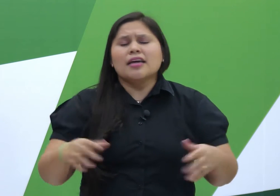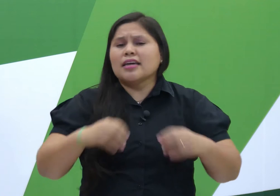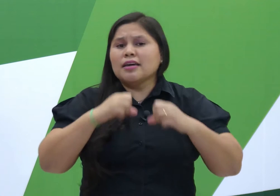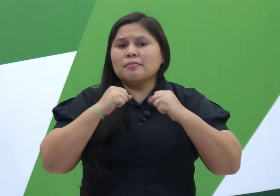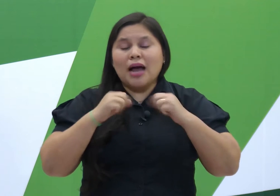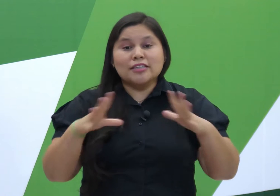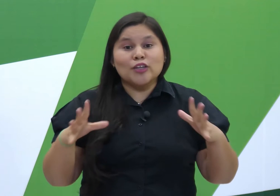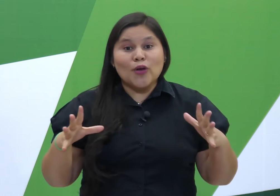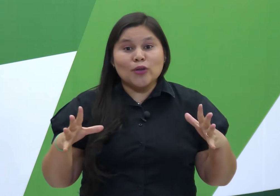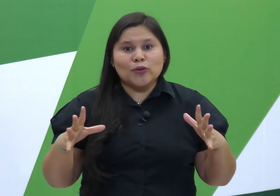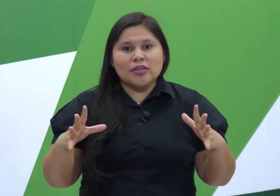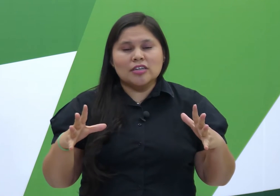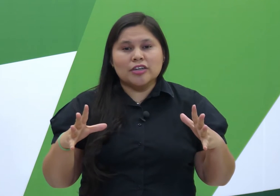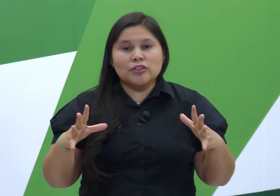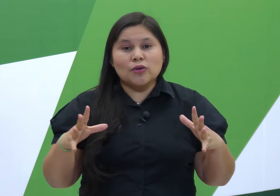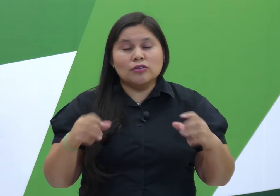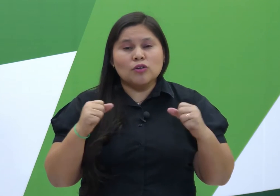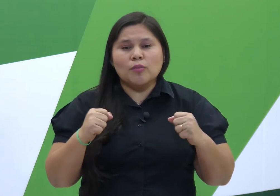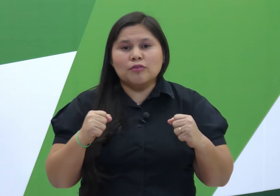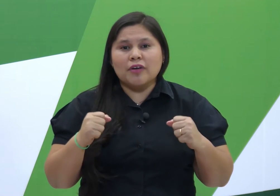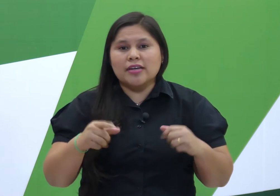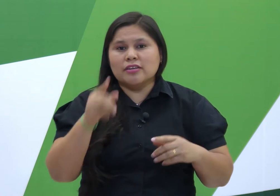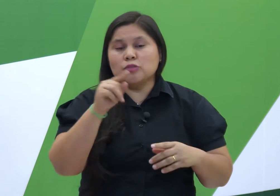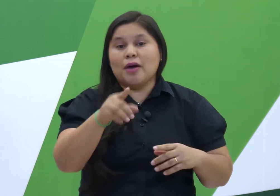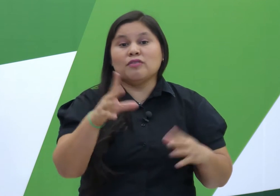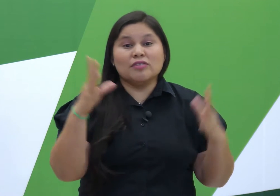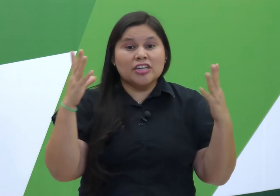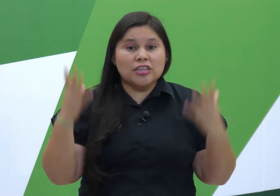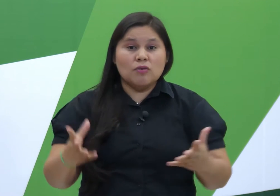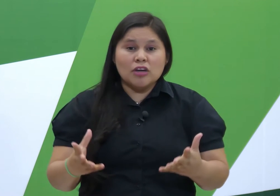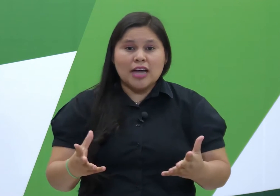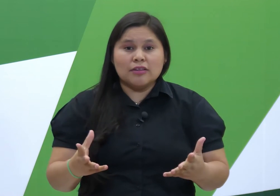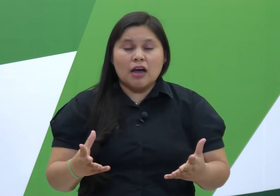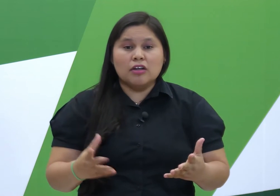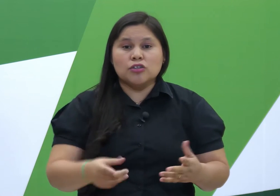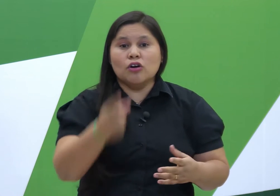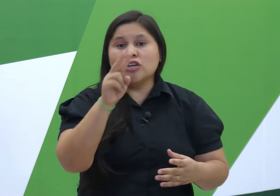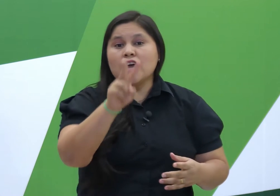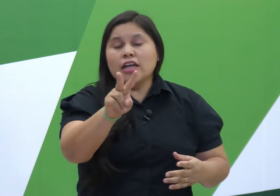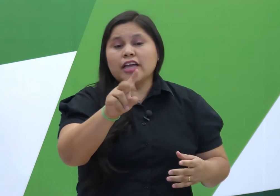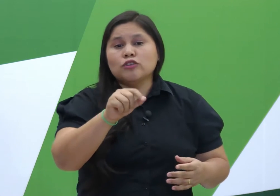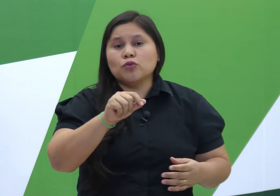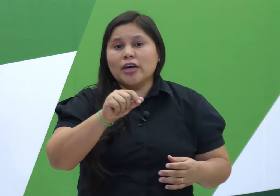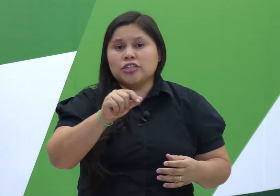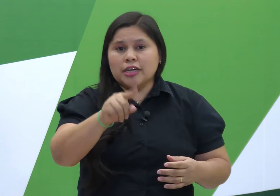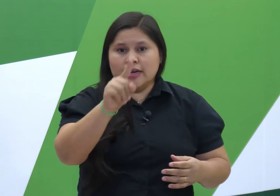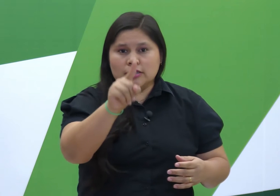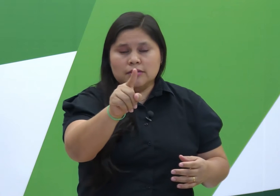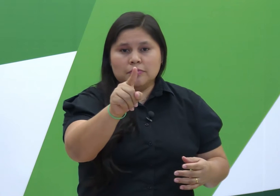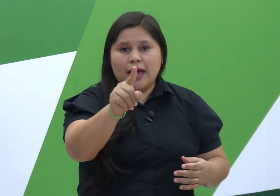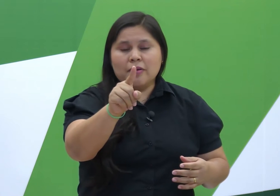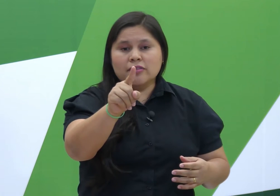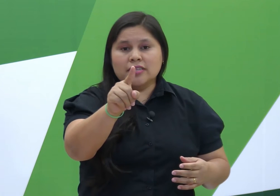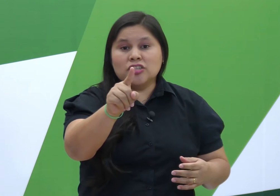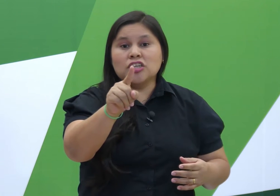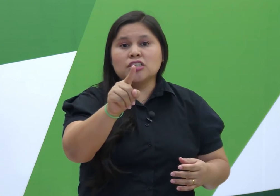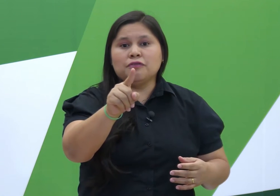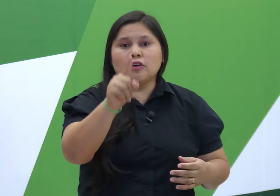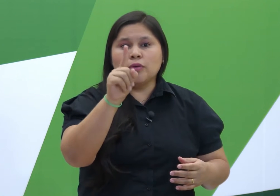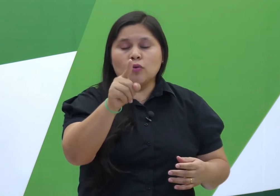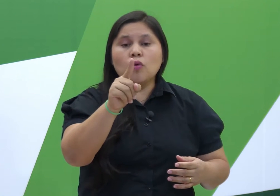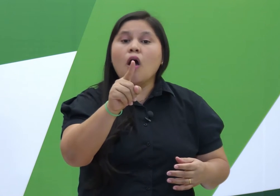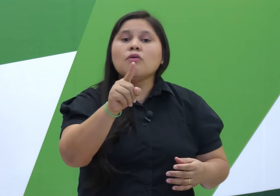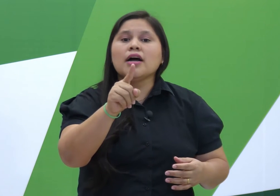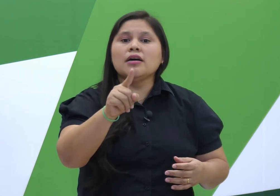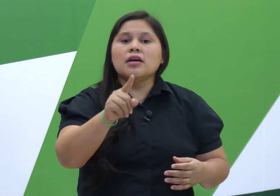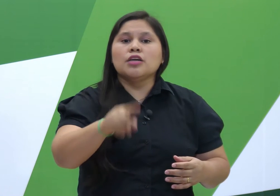né, que acertou, então, todas as questões, estou muito feliz, eu espero que vocês tenham gostado da aula de hoje, deixo duas dicas, né, para vocês assistirem de